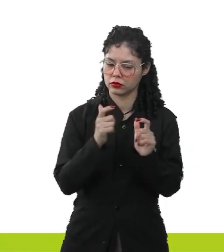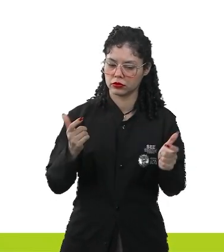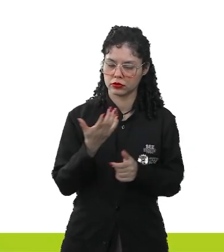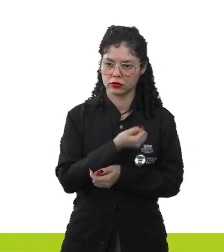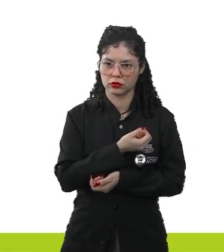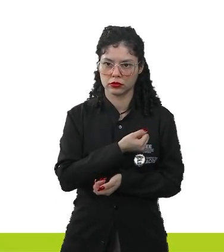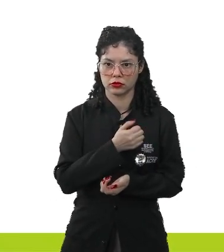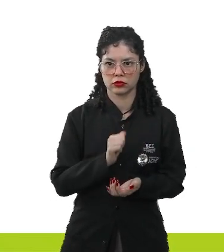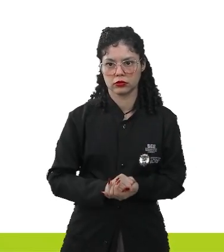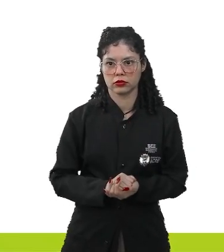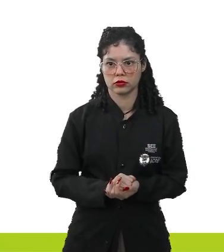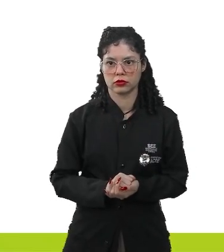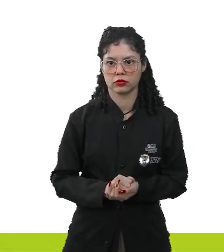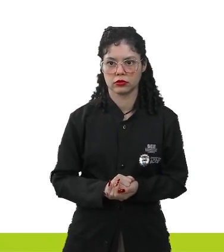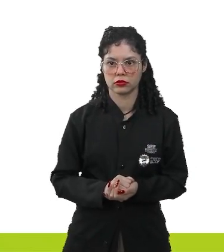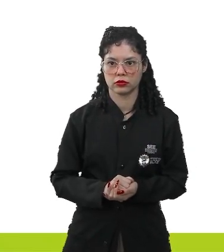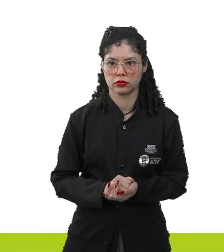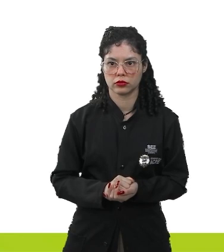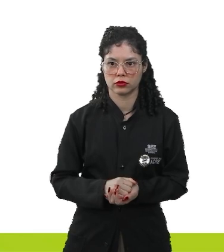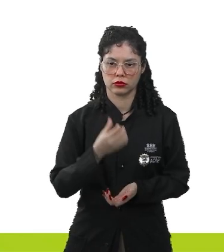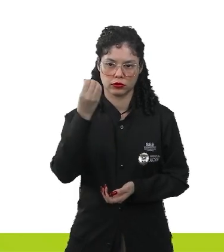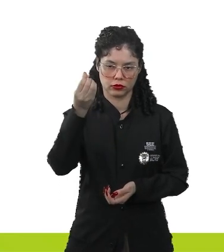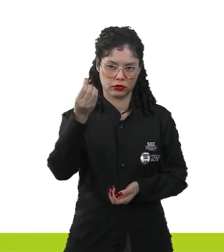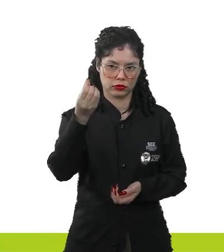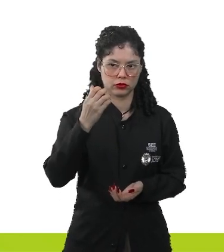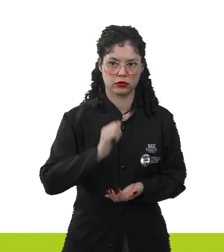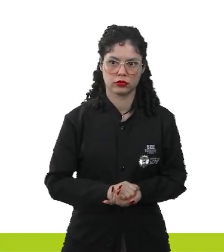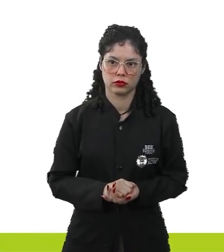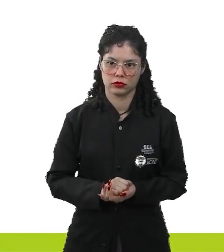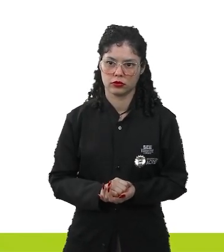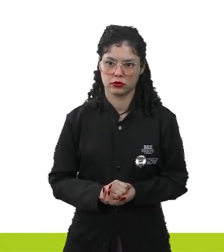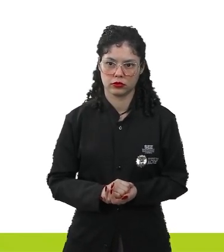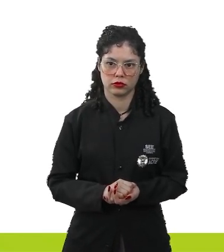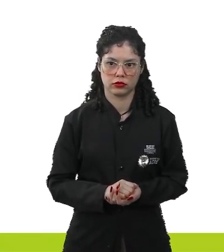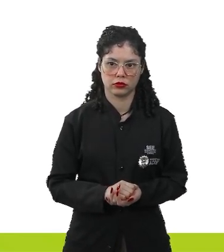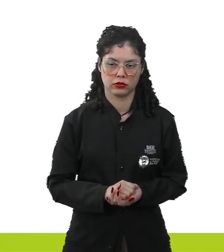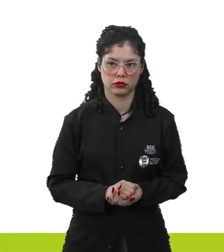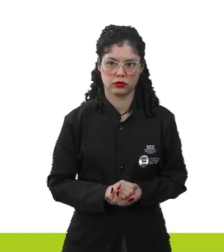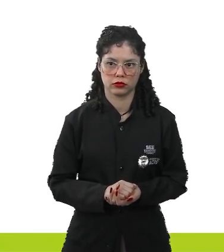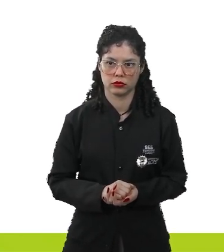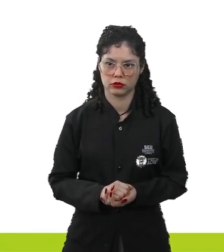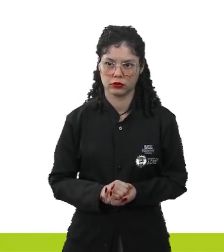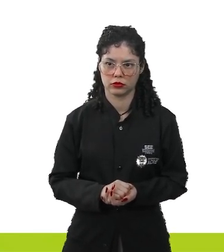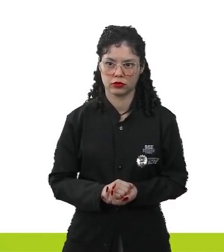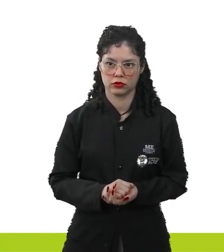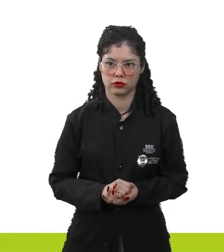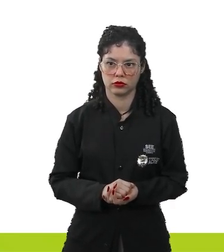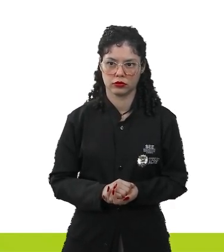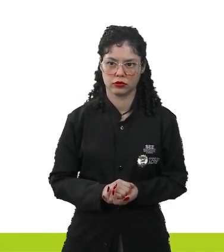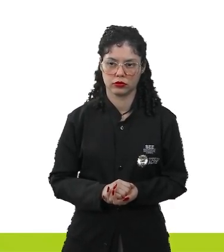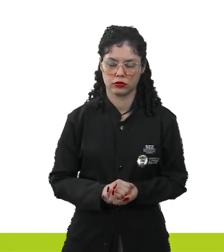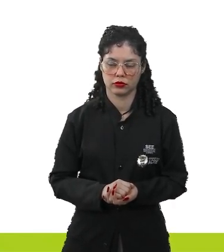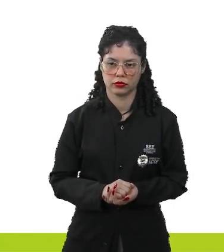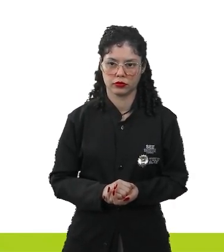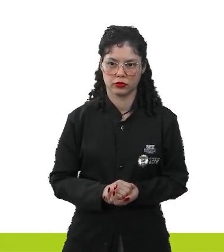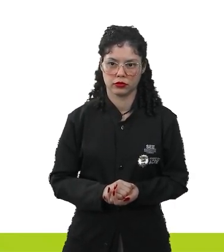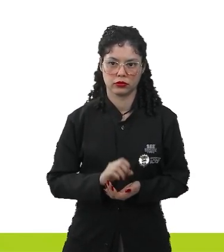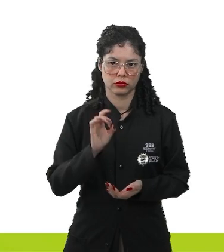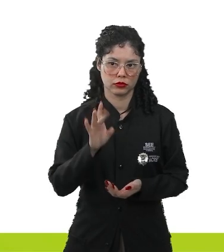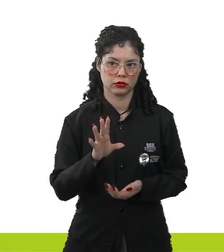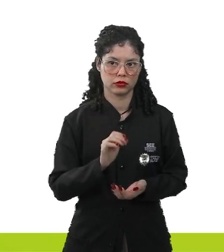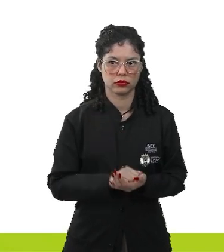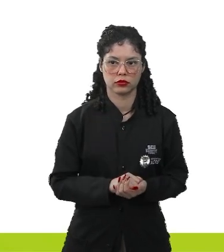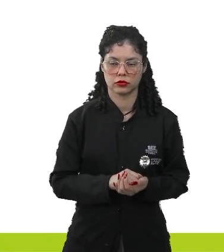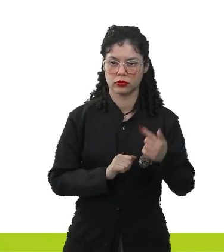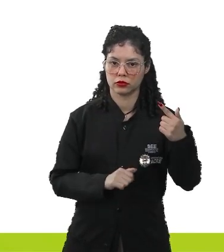o 6. Então, vamos colocar um 6 aqui. Então, já colocamos o 5, o 1, o 3 e o 6. Sobrando